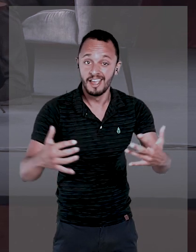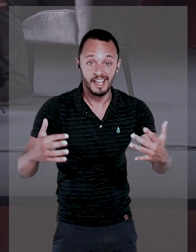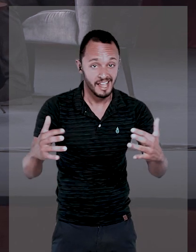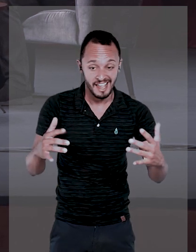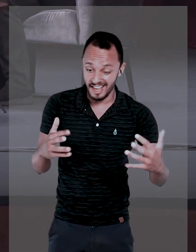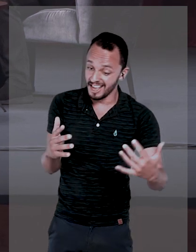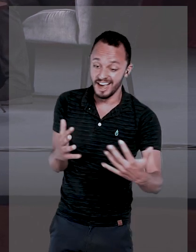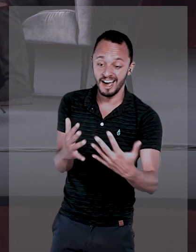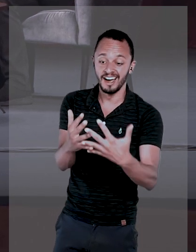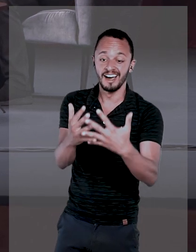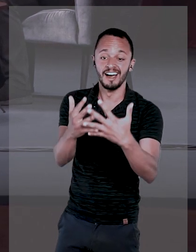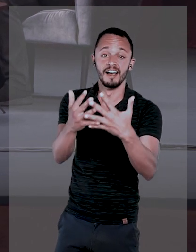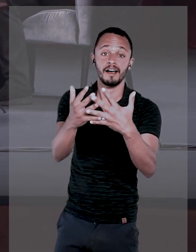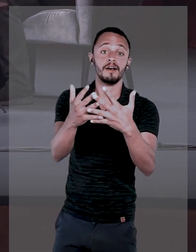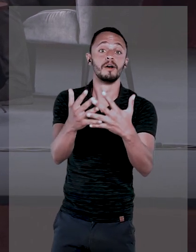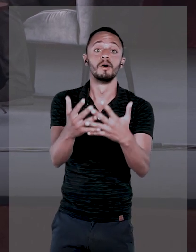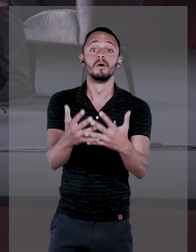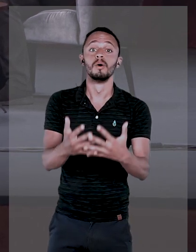na peia.